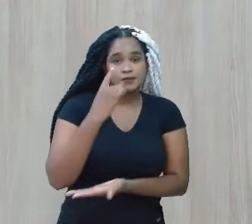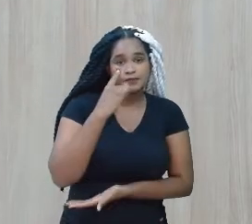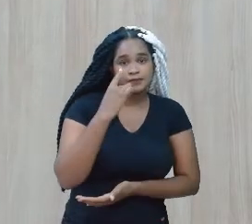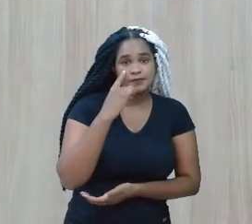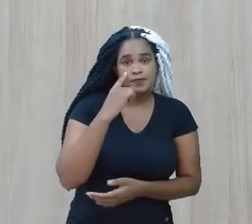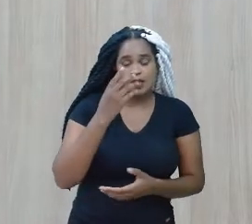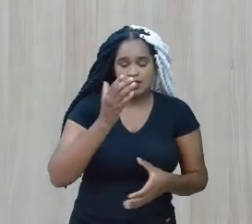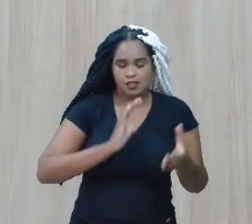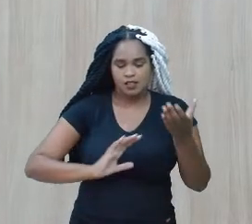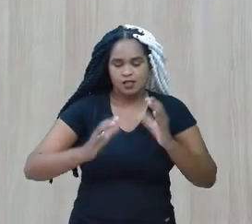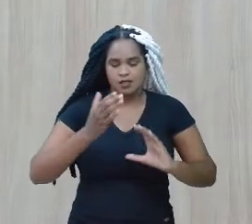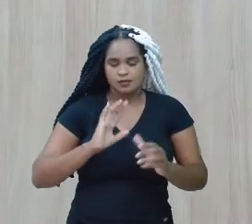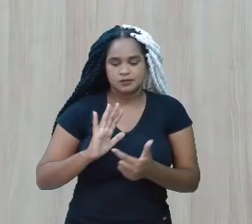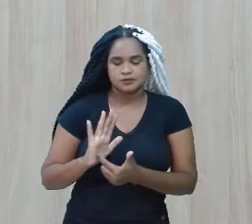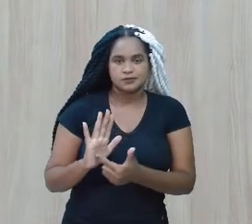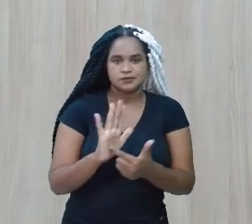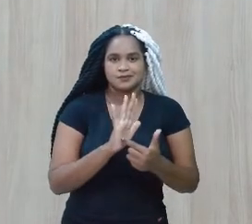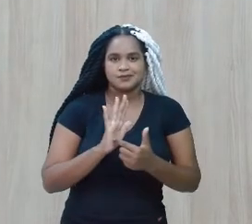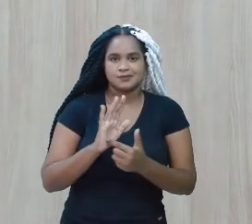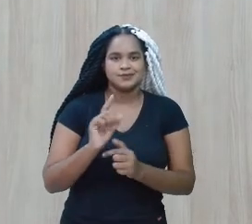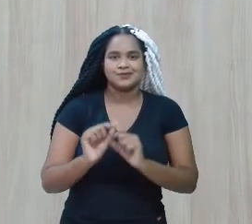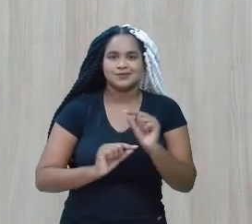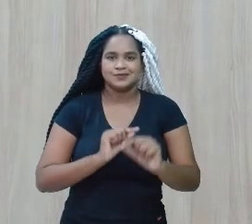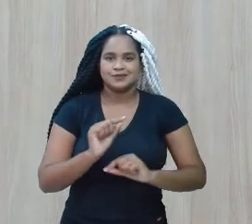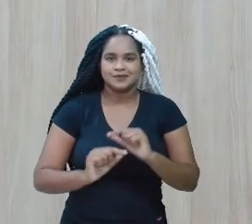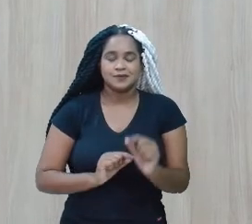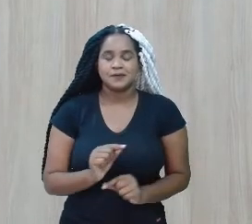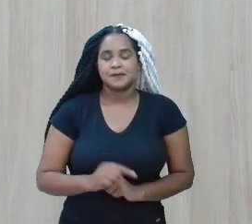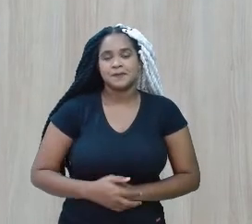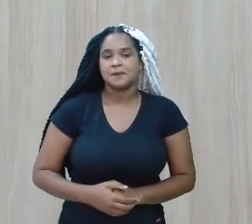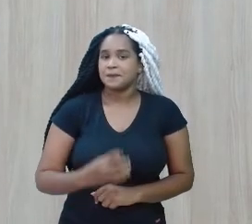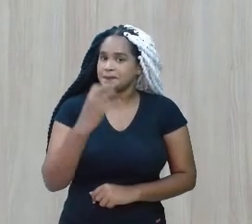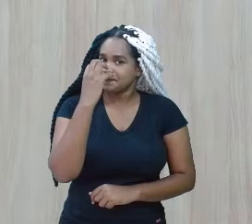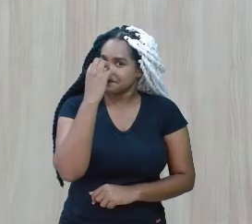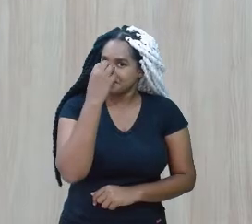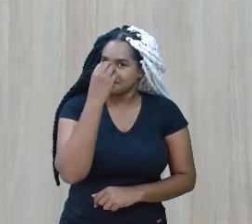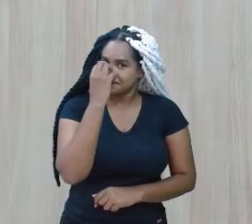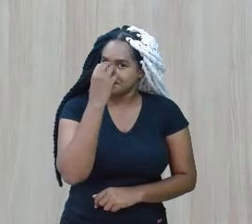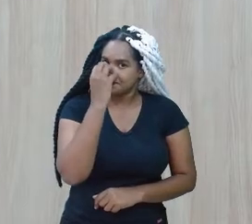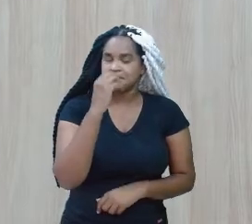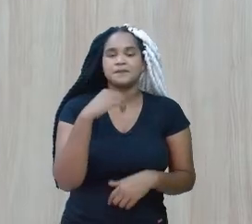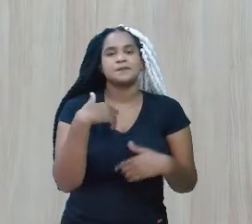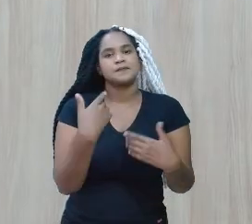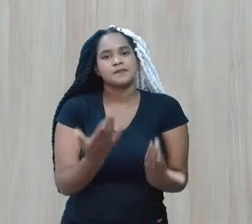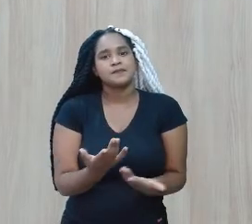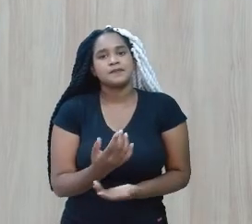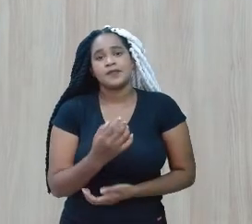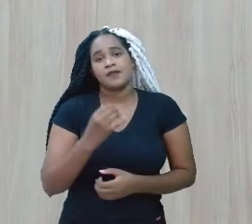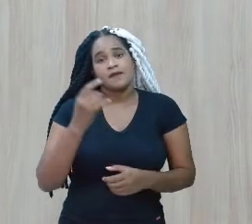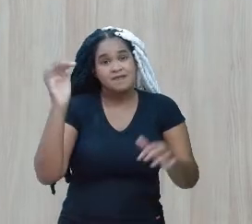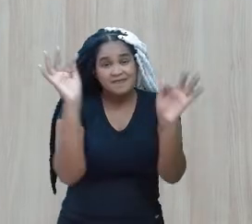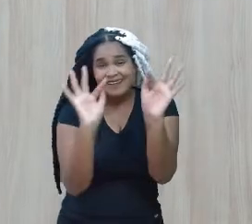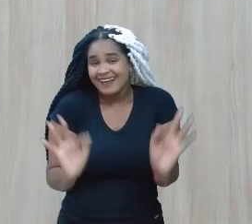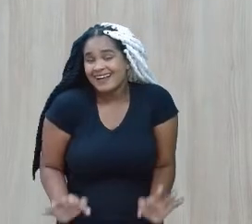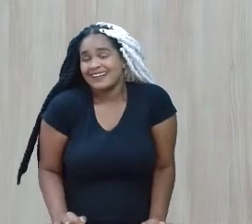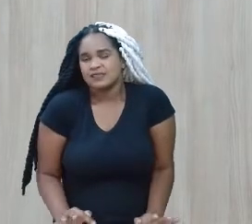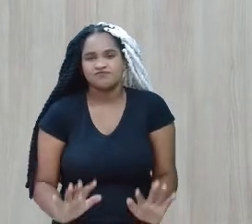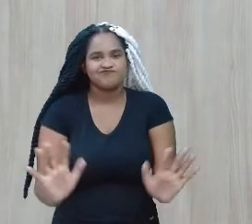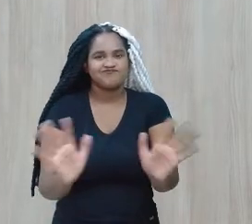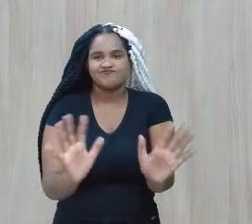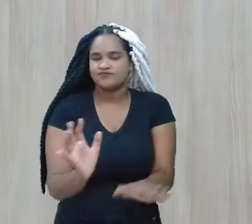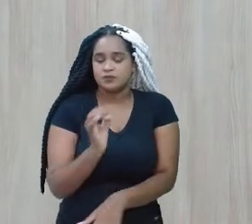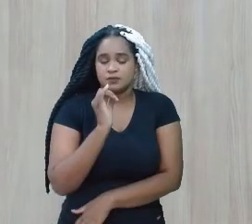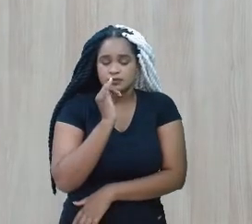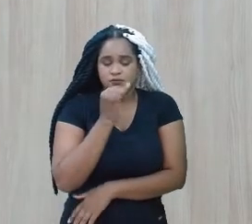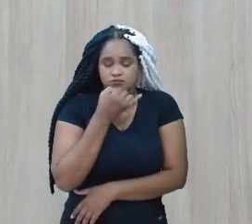é? Onde esse palhaço, ele não era feliz, ele era triste. E